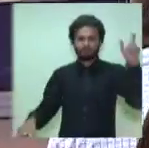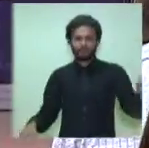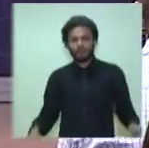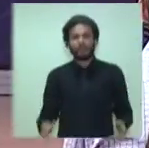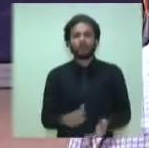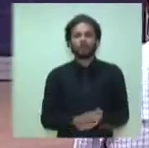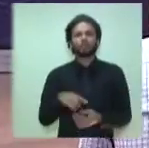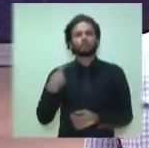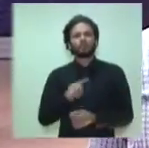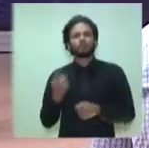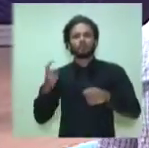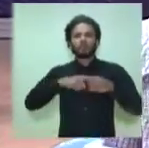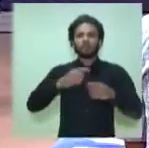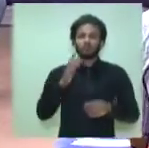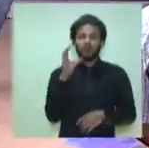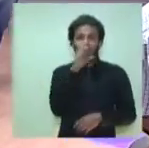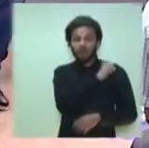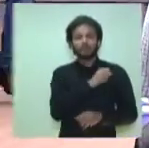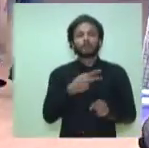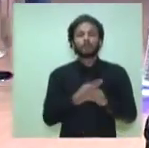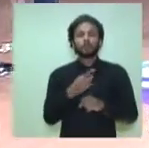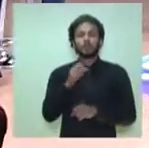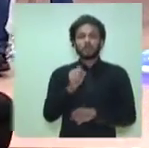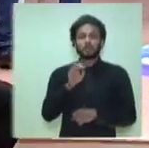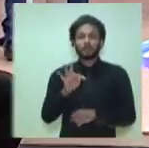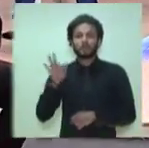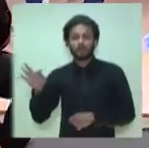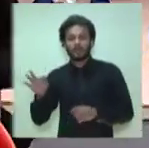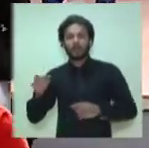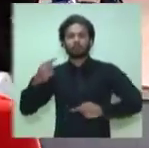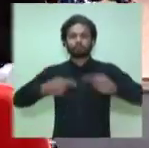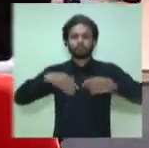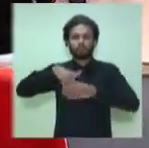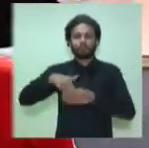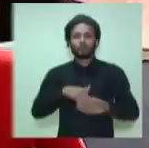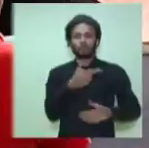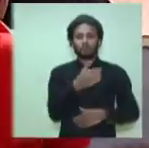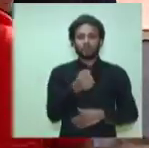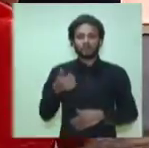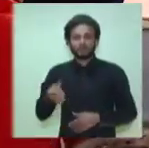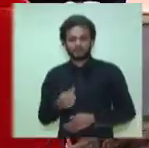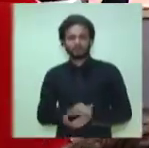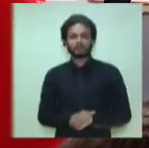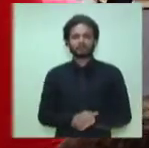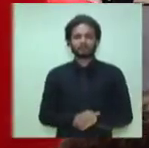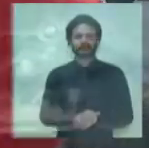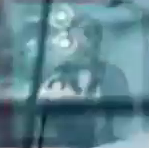A gente volta já. É a TV em Tempo e o SBT. Eleições 2016.